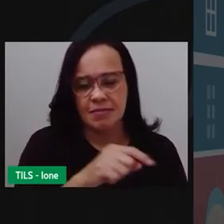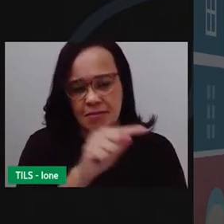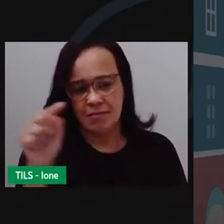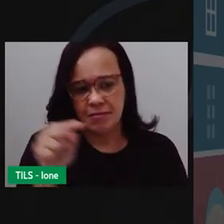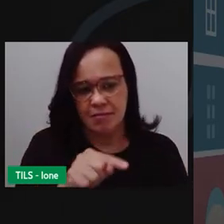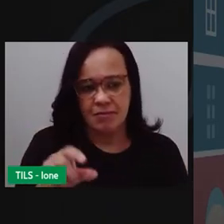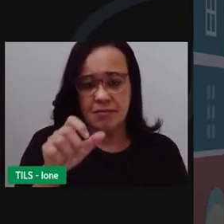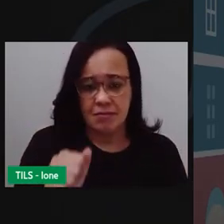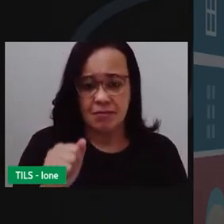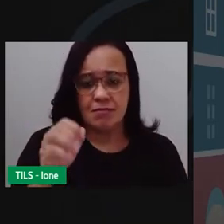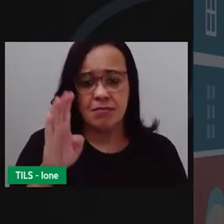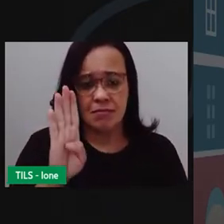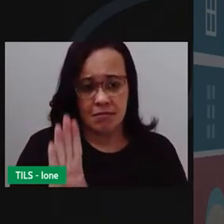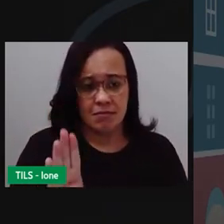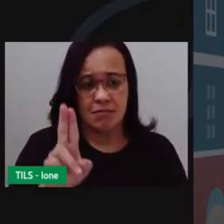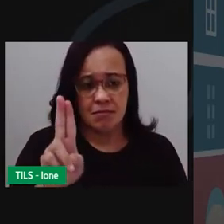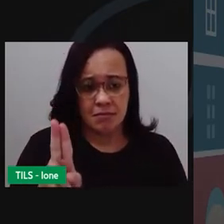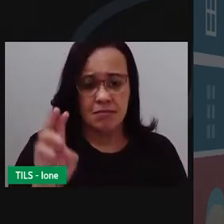Zabumba.